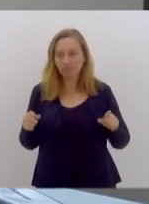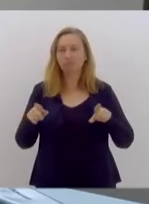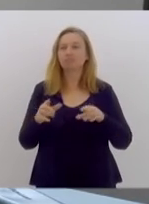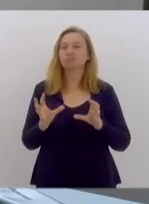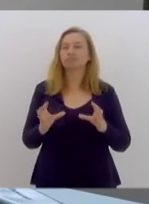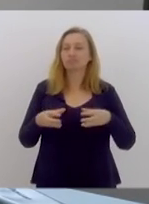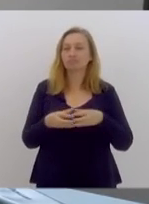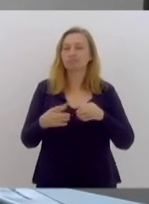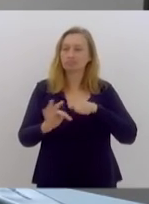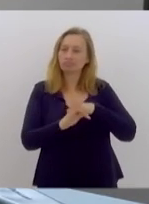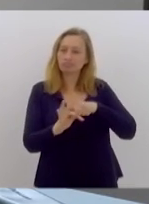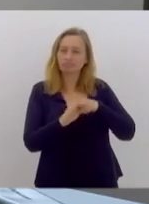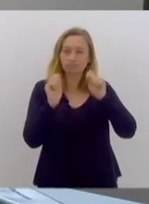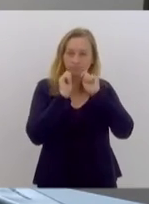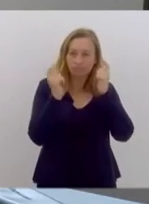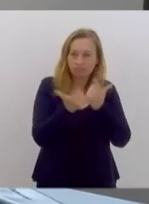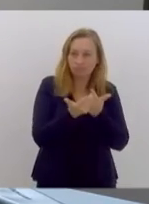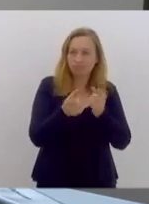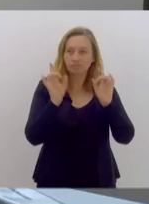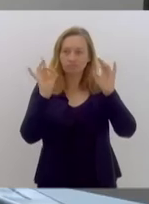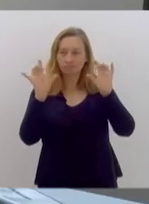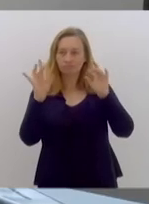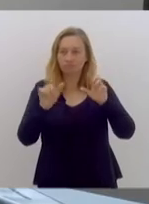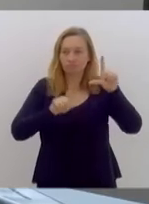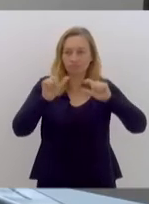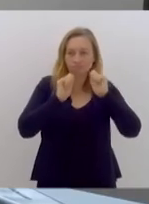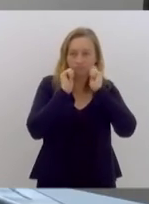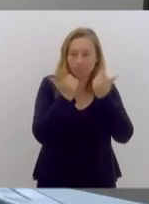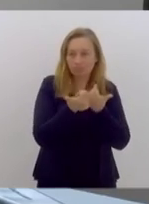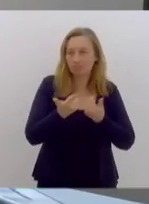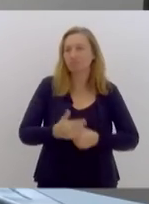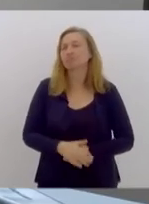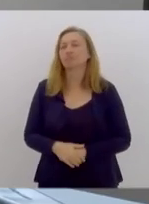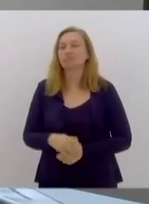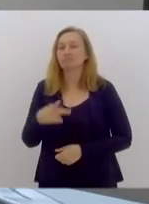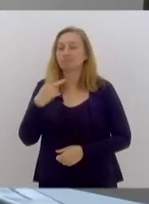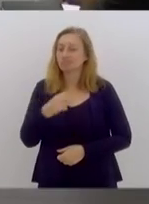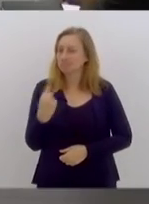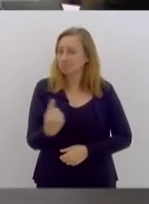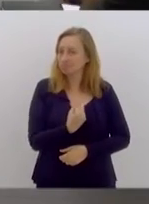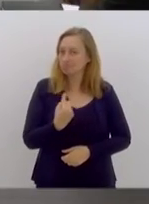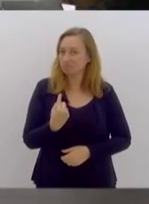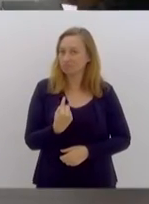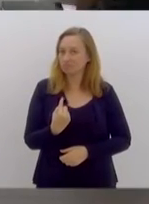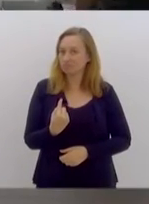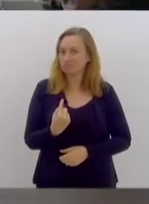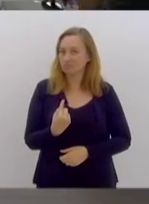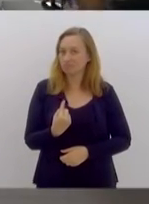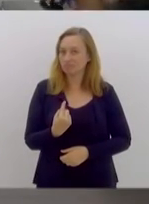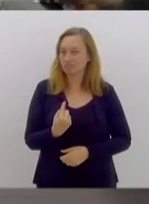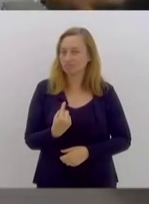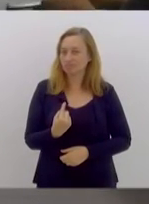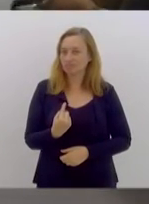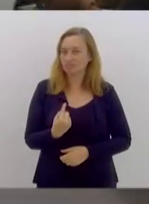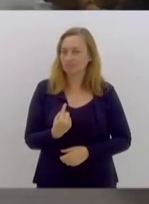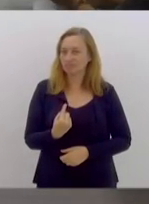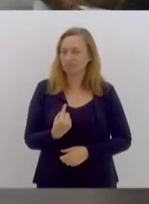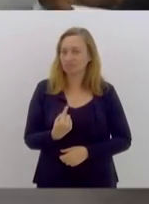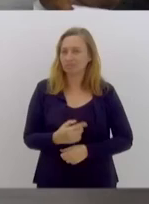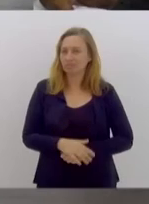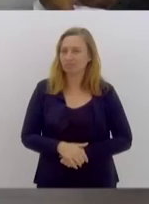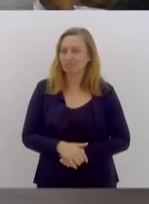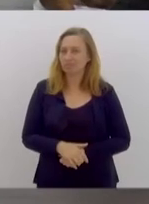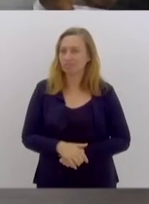equipes técnicas da Lead nos acompanharam especialmente até via era isso e dizer que nós não estaremos mais cente